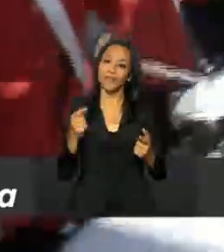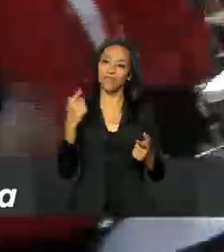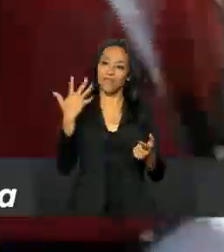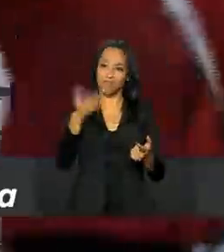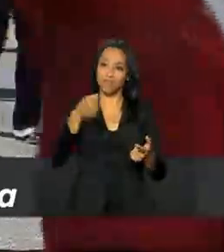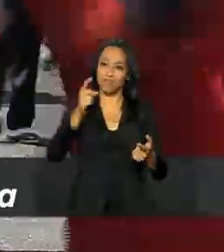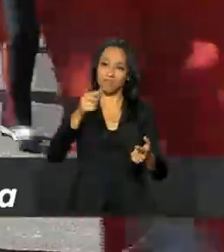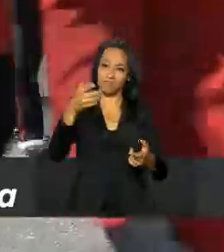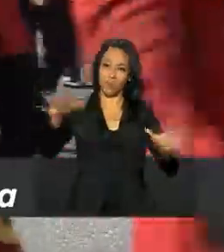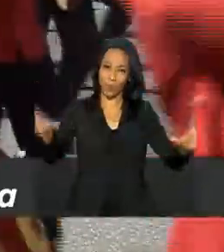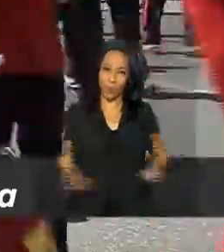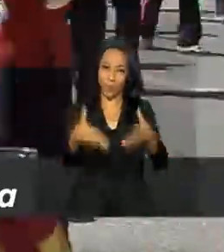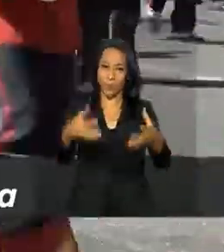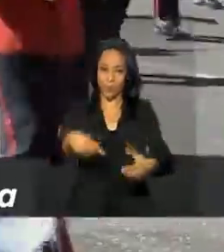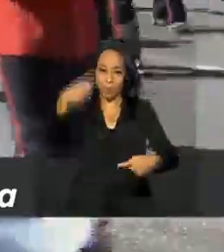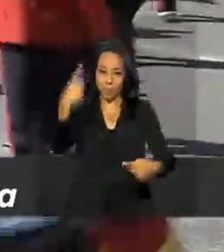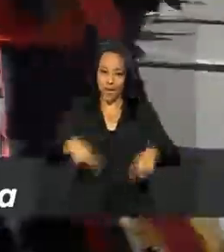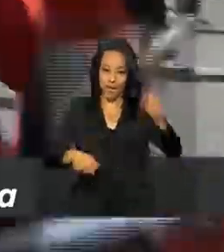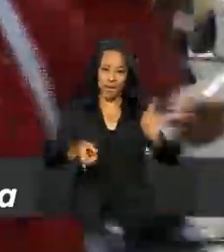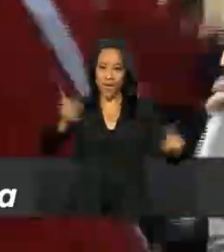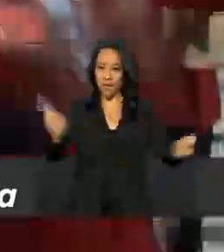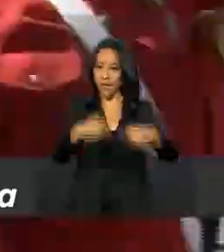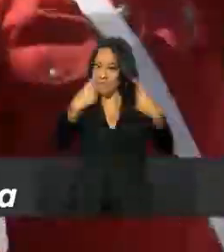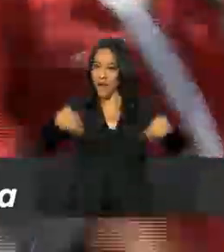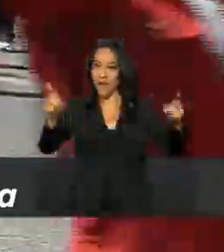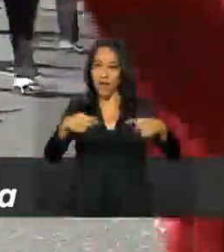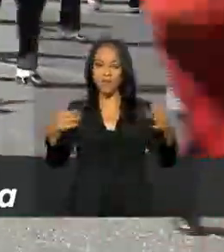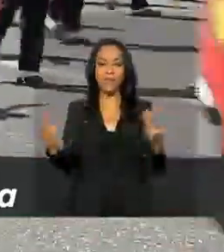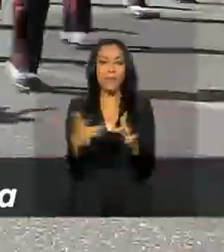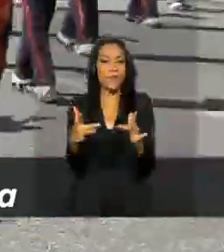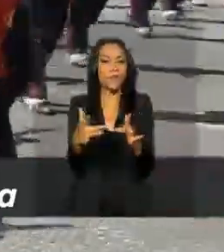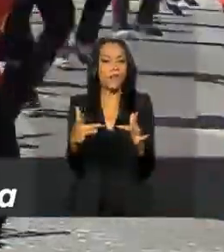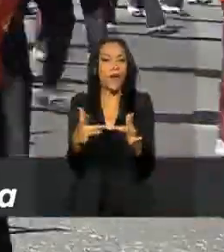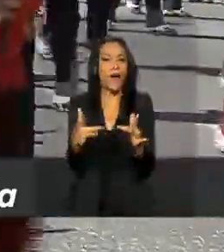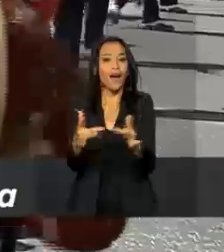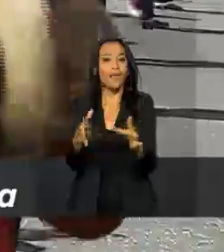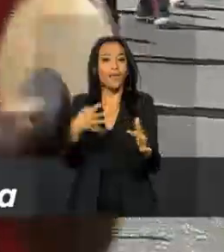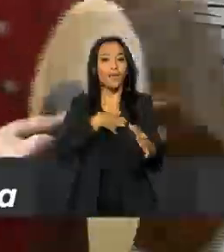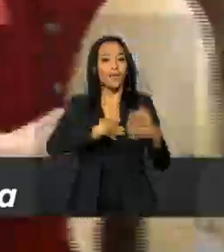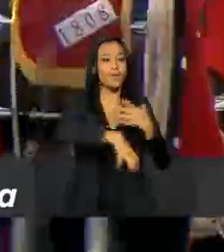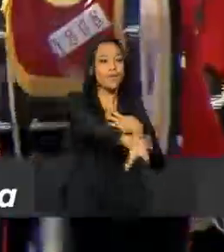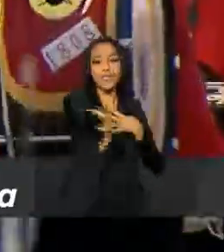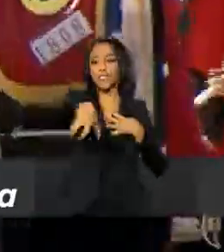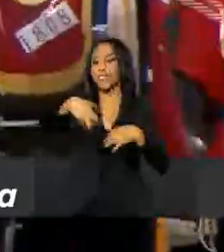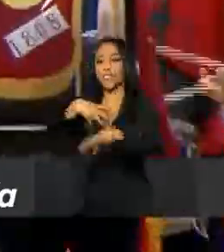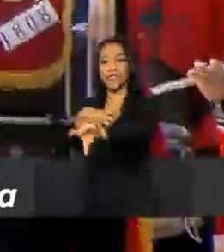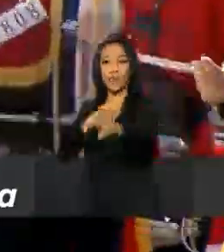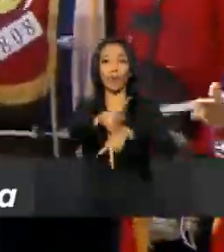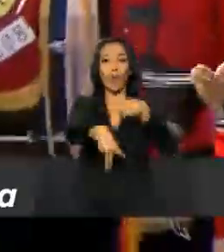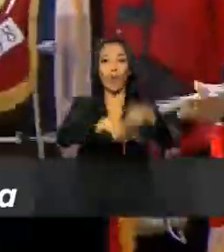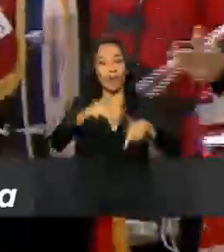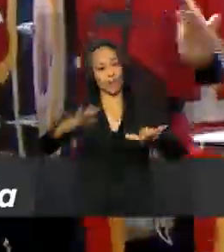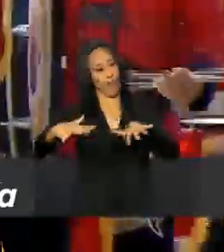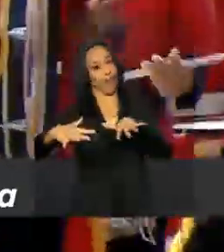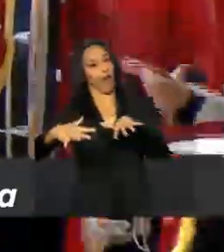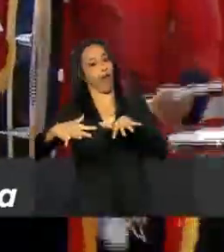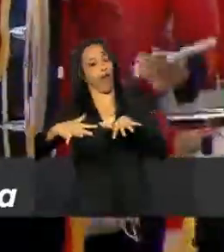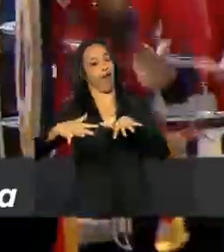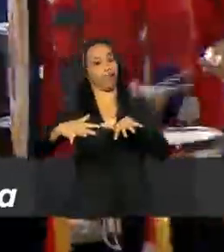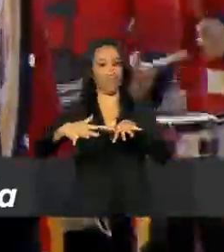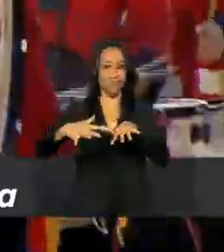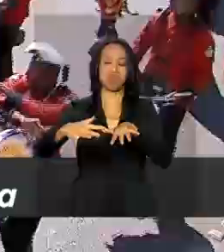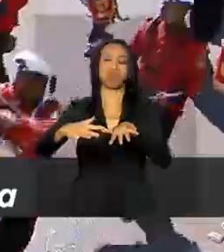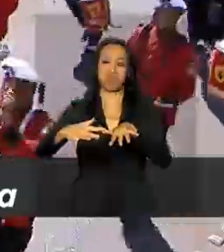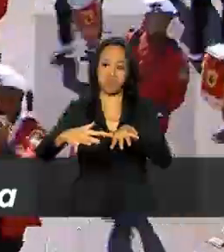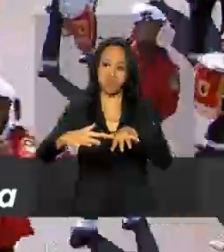banda marcial, é uma sinergia que ela tem com o povo, porque ela não só toca hinos militares, mas também toca música popular brasileira.